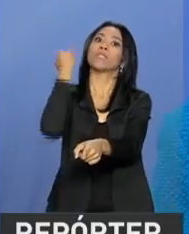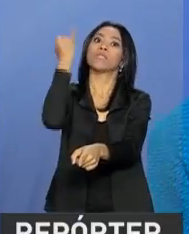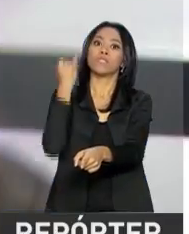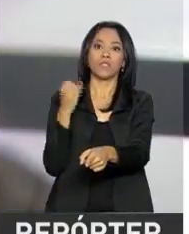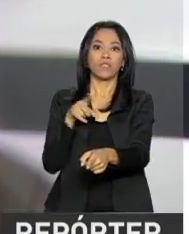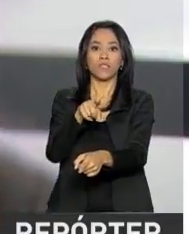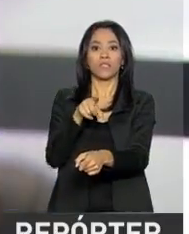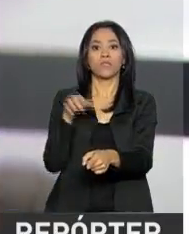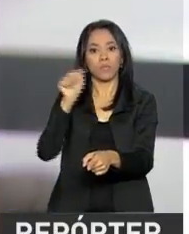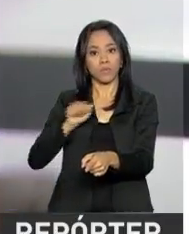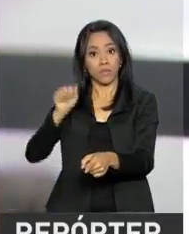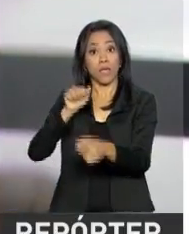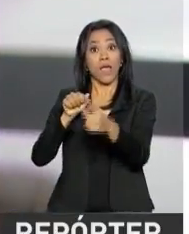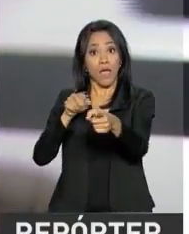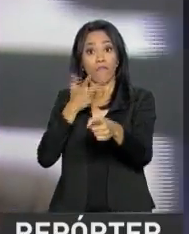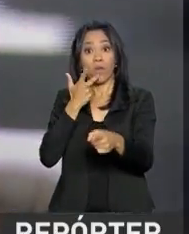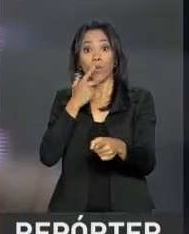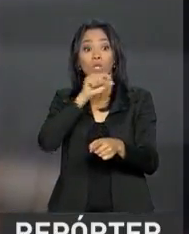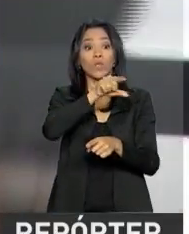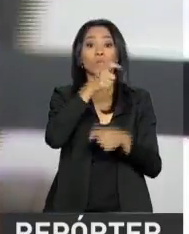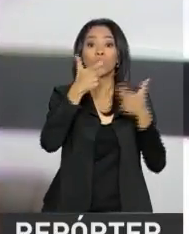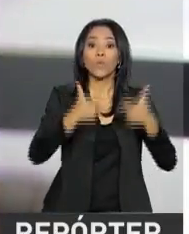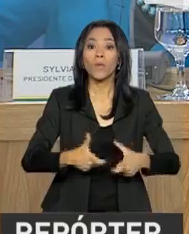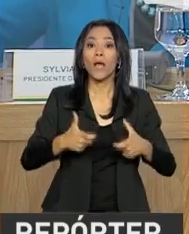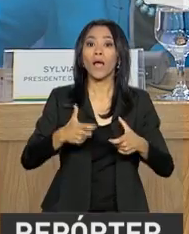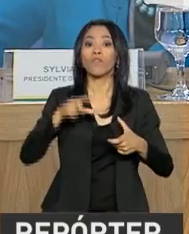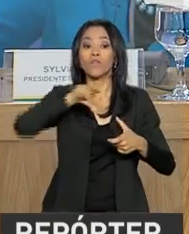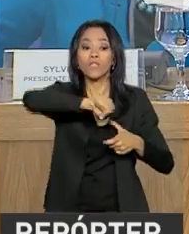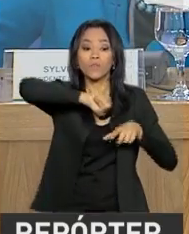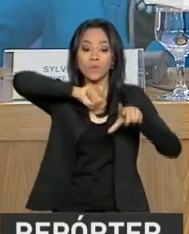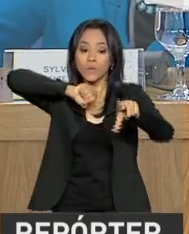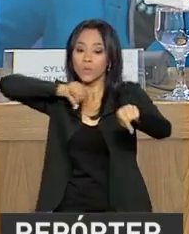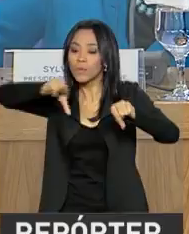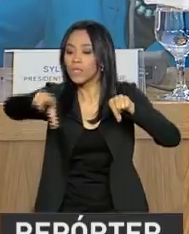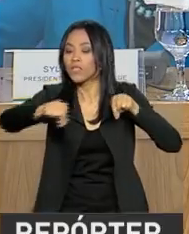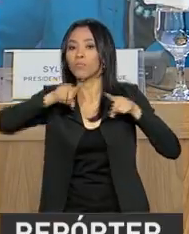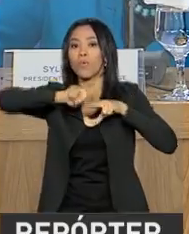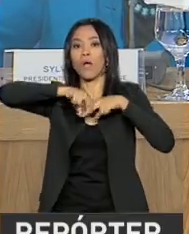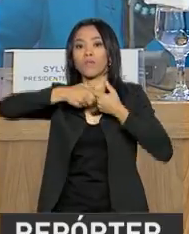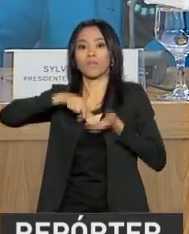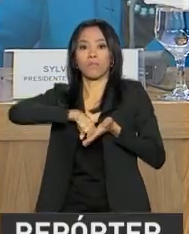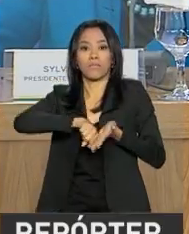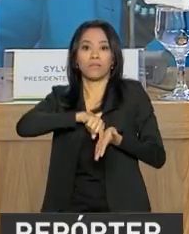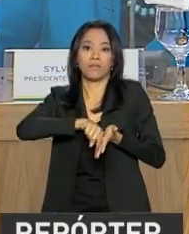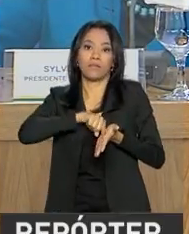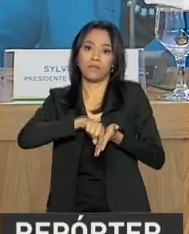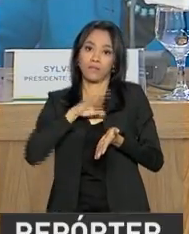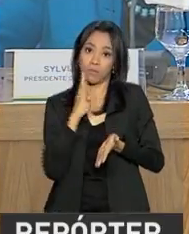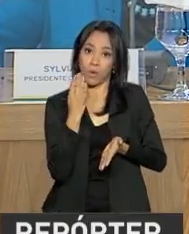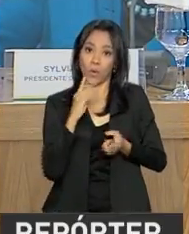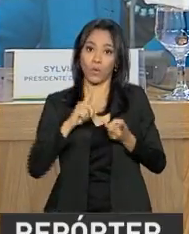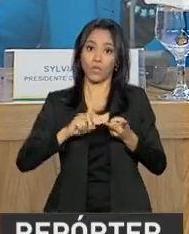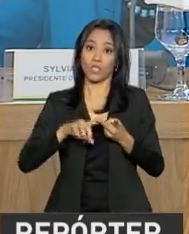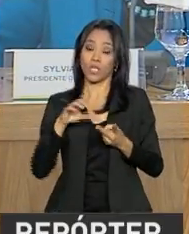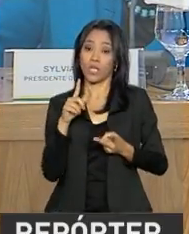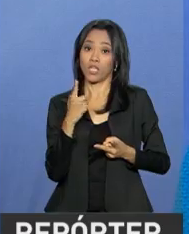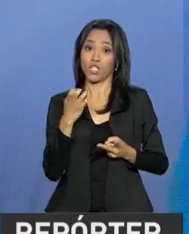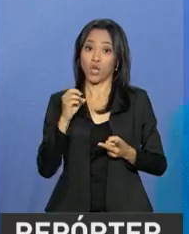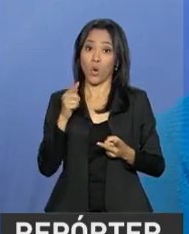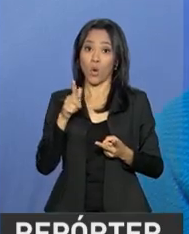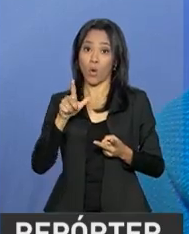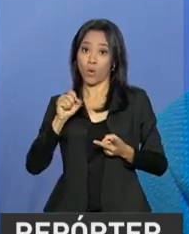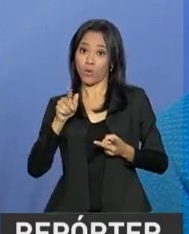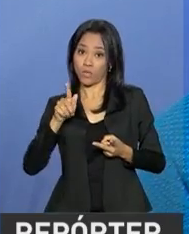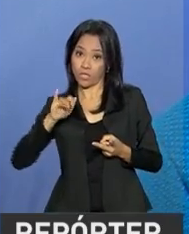afirmou que os lugares foram escolhidos pela evidência científica de sua importância biológica geológica estética